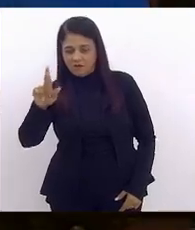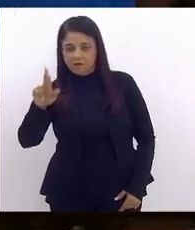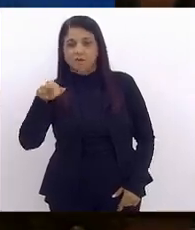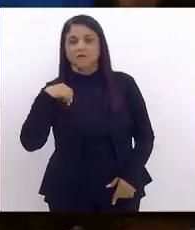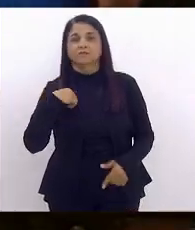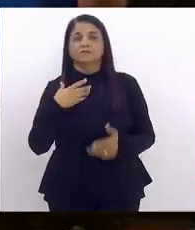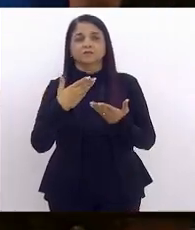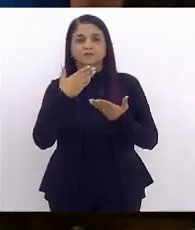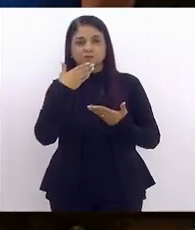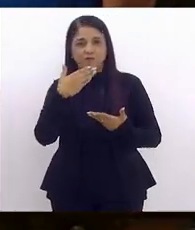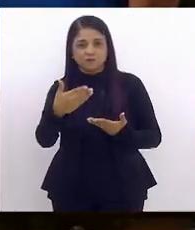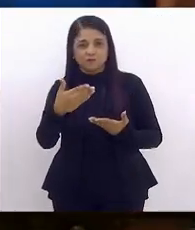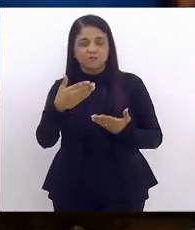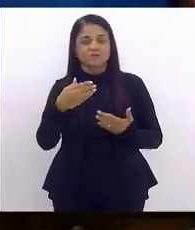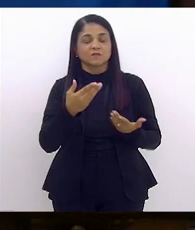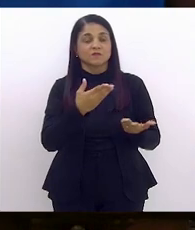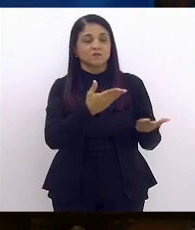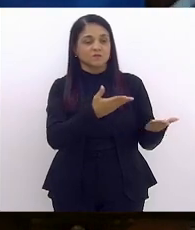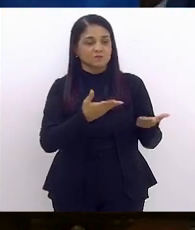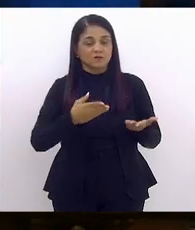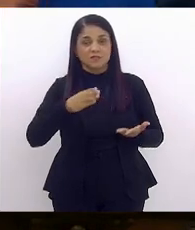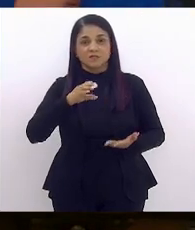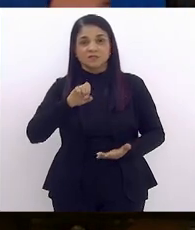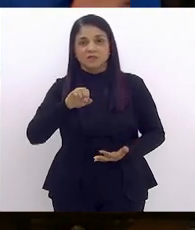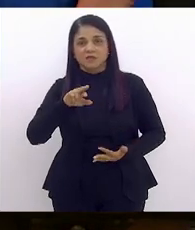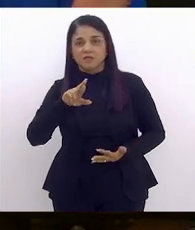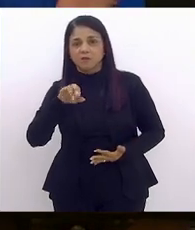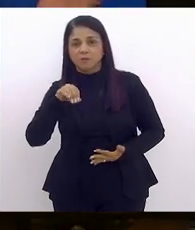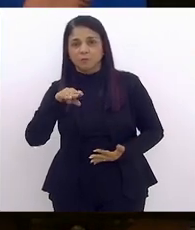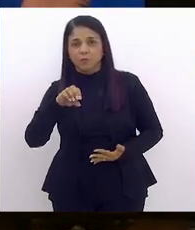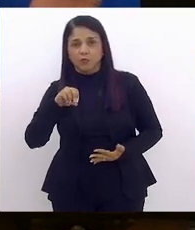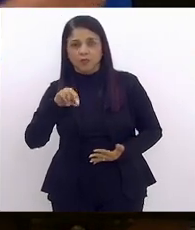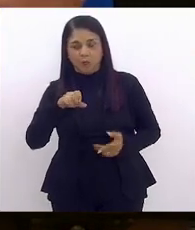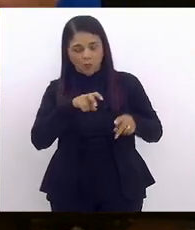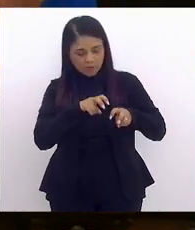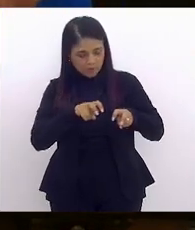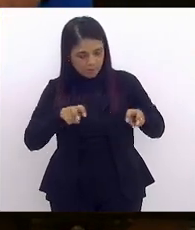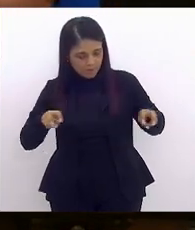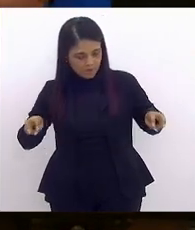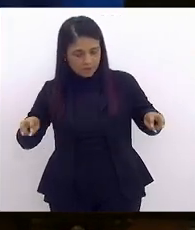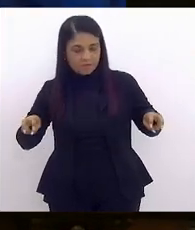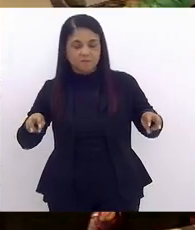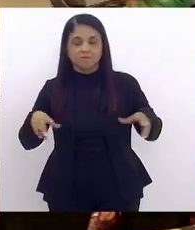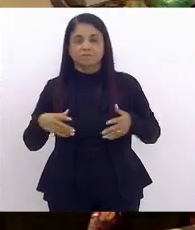Solicito ao cerimonial que conduza o homenageado até a mesa de honra.